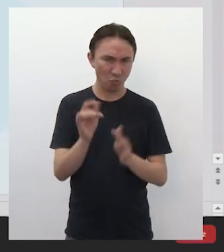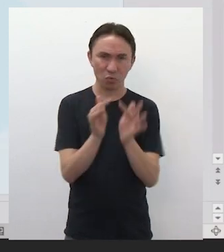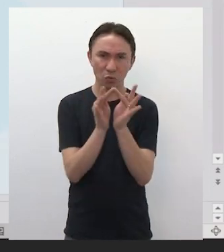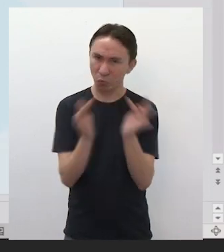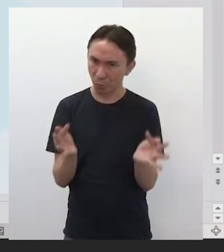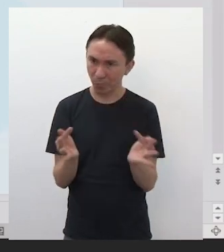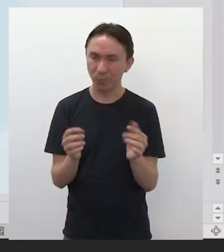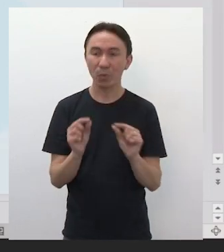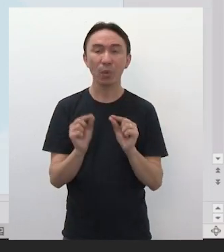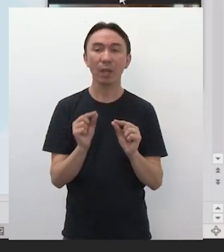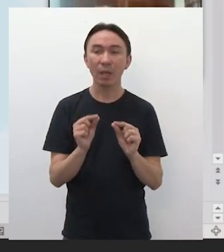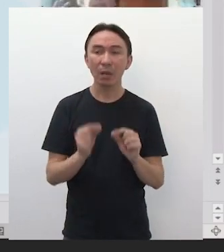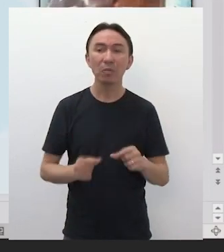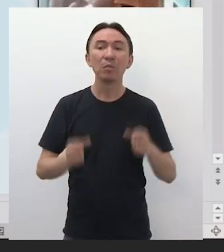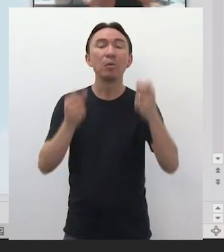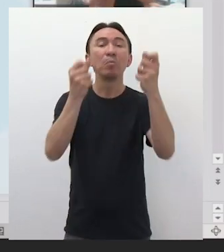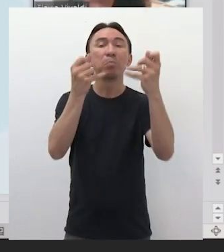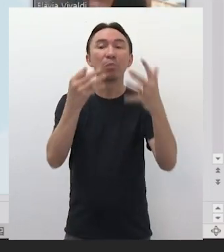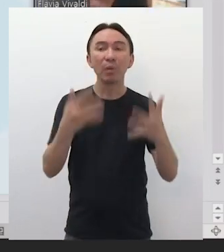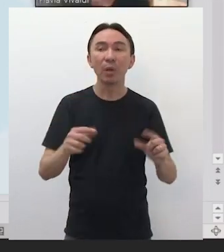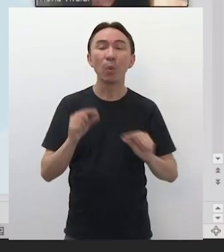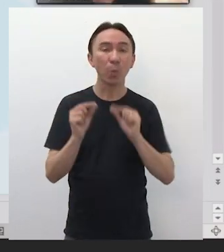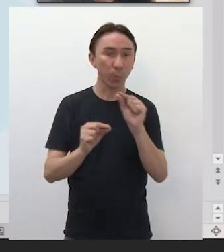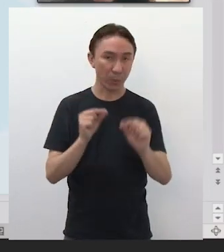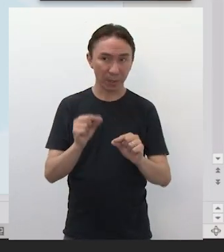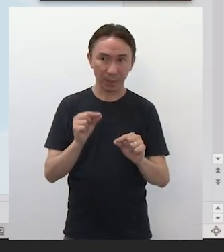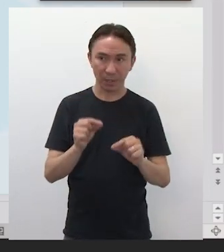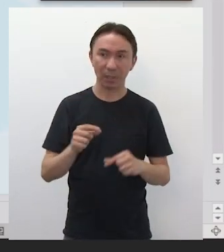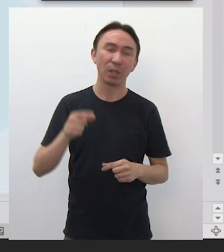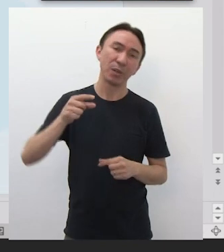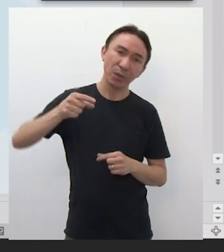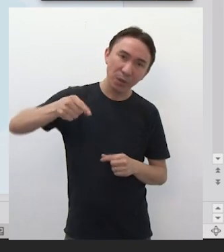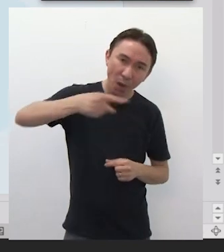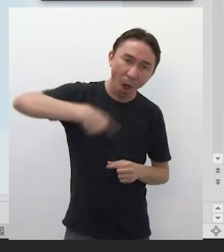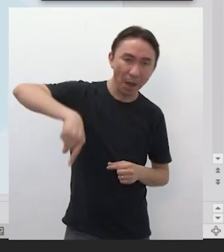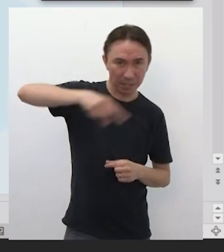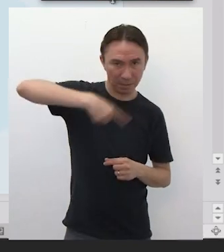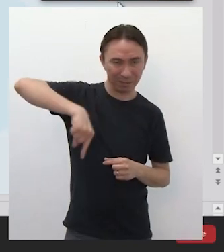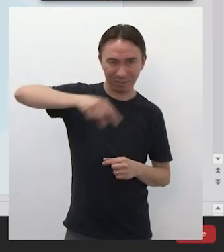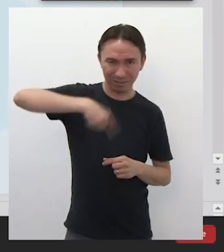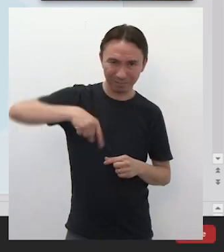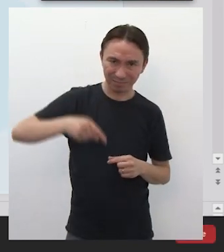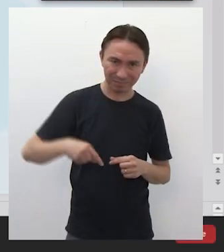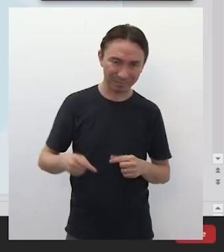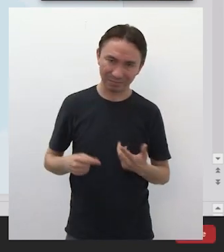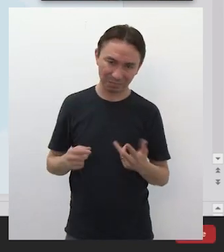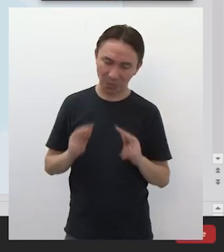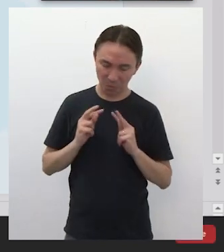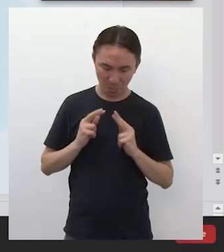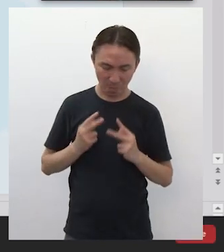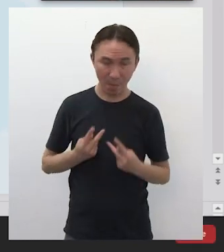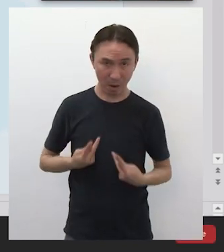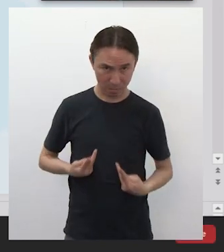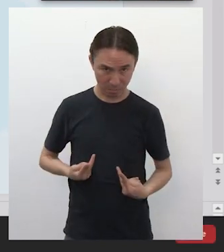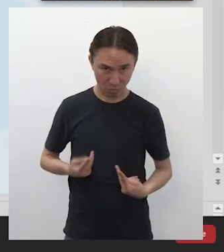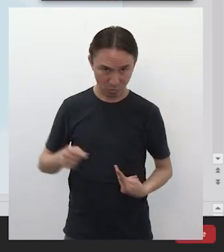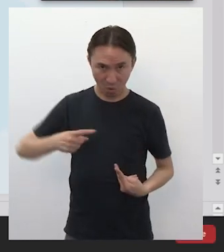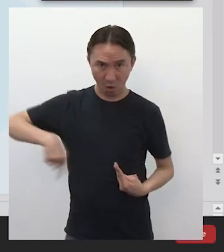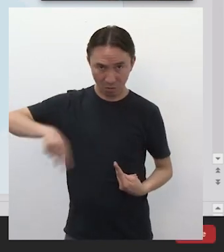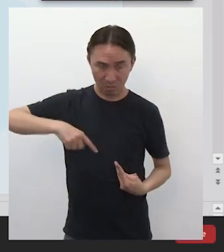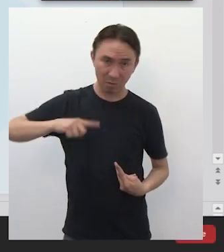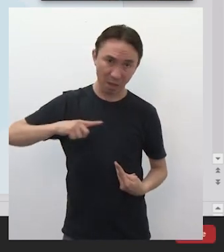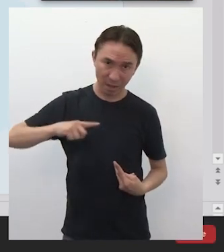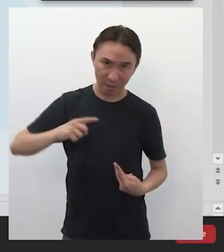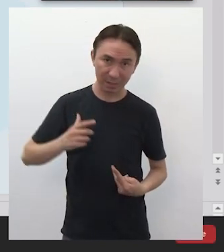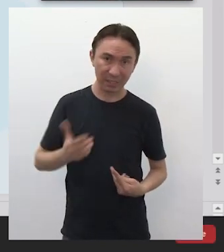eu coloquei para vocês é que nós, seres humanos, nós temos dois tipos de motivação.